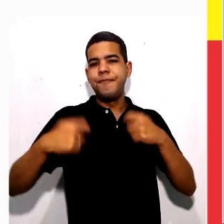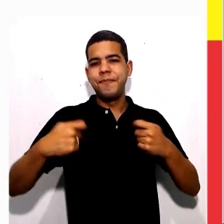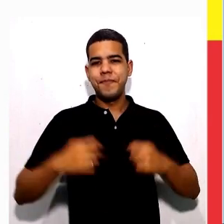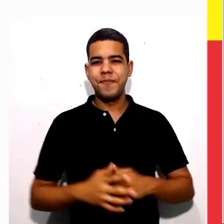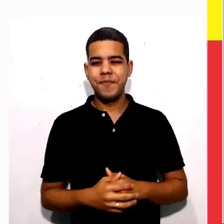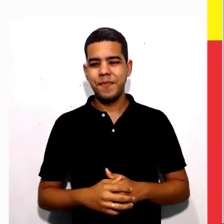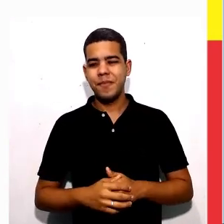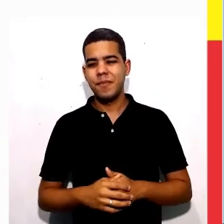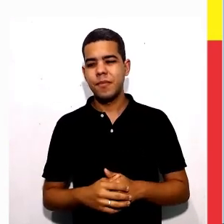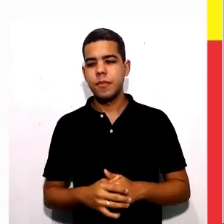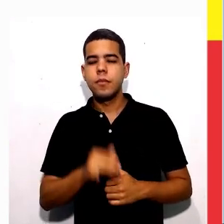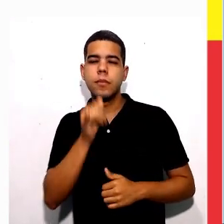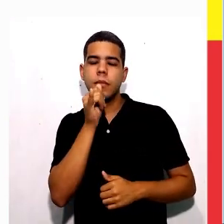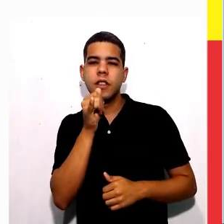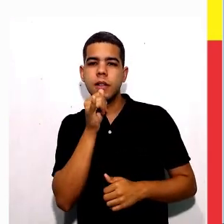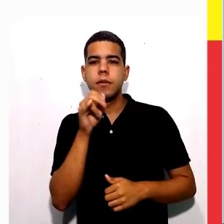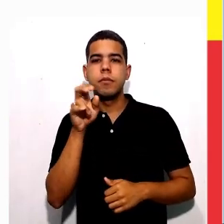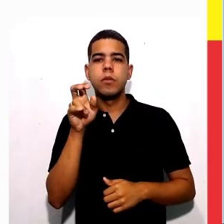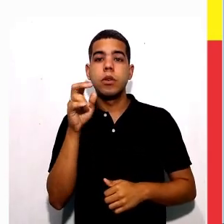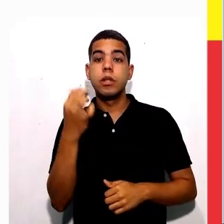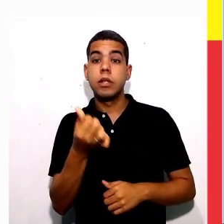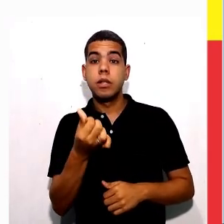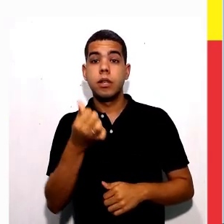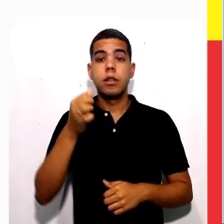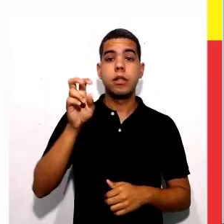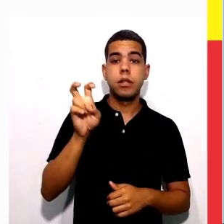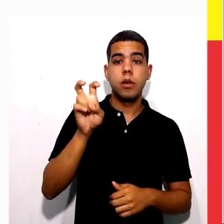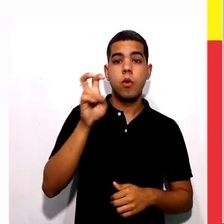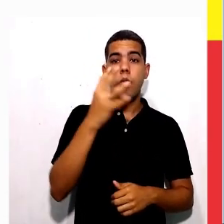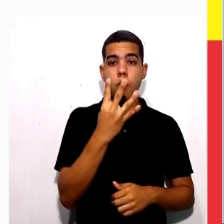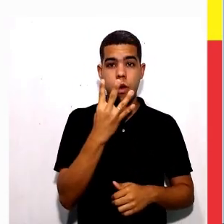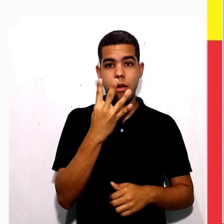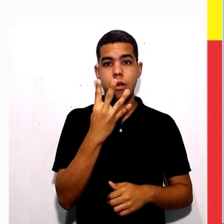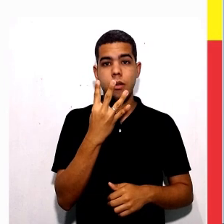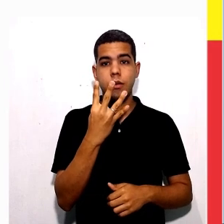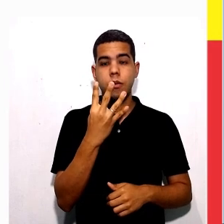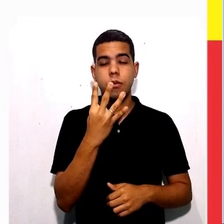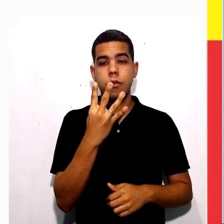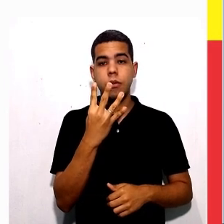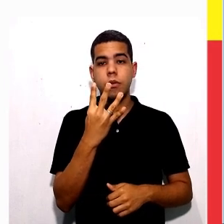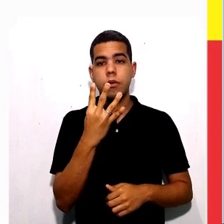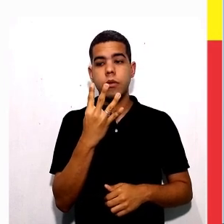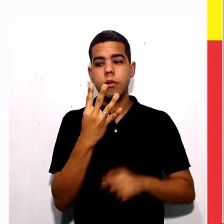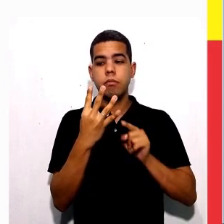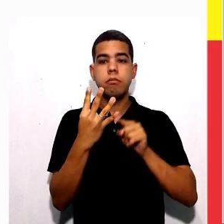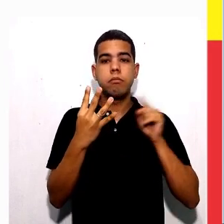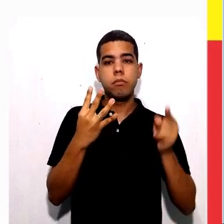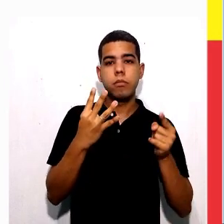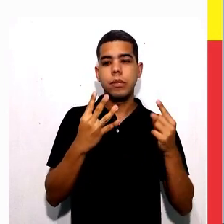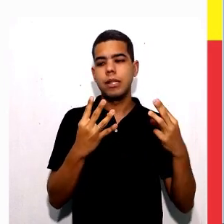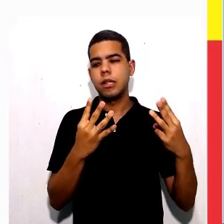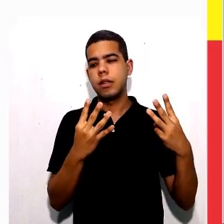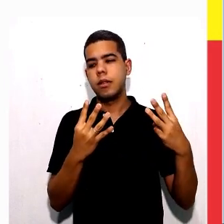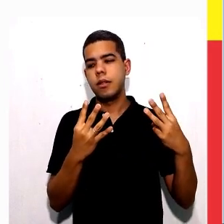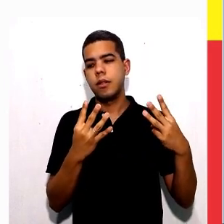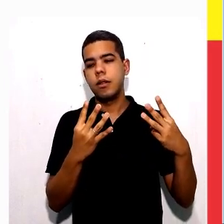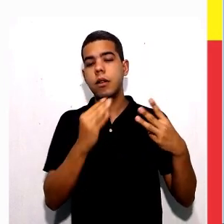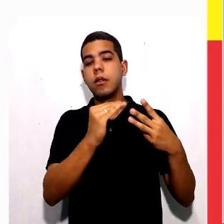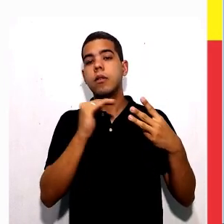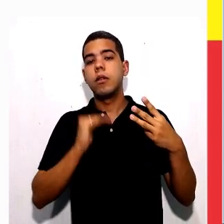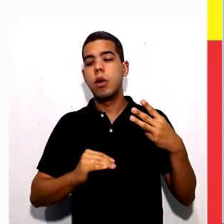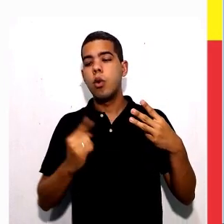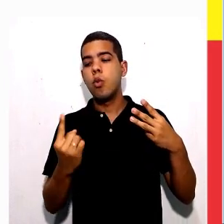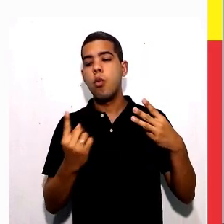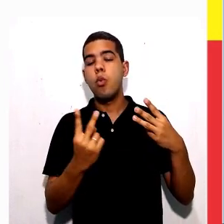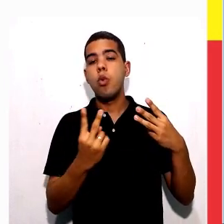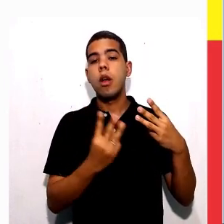Então a gente vai, se eu tenho 5, 6, 5, 4, vai ser 3.